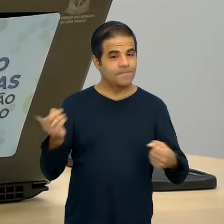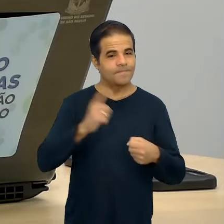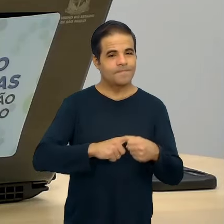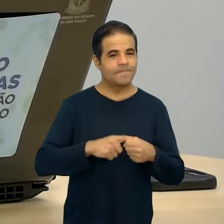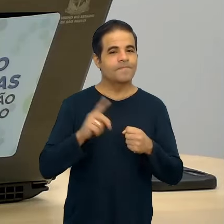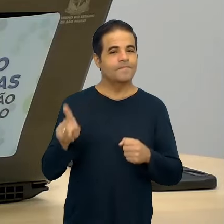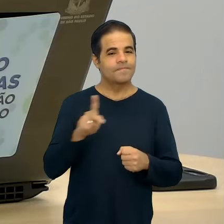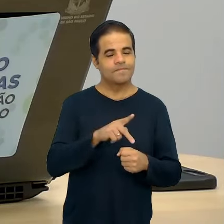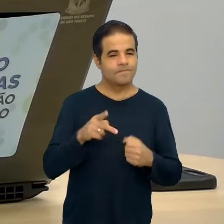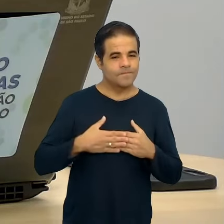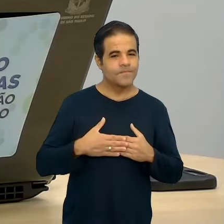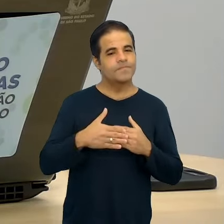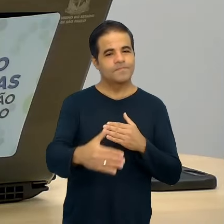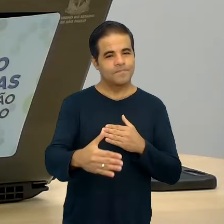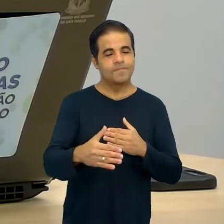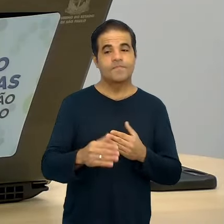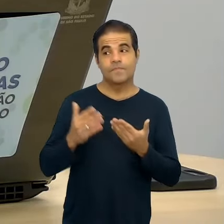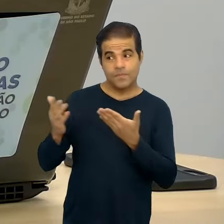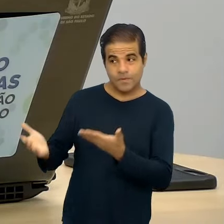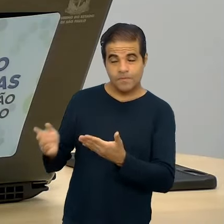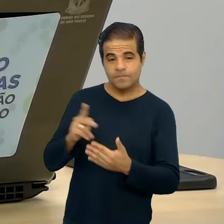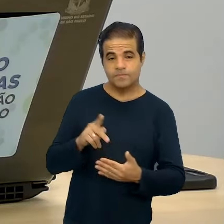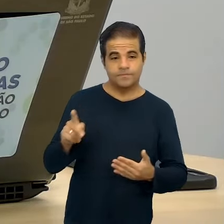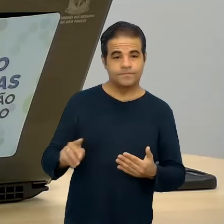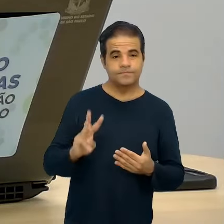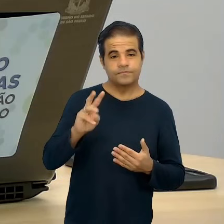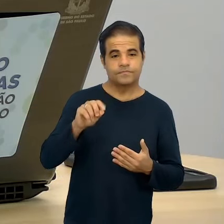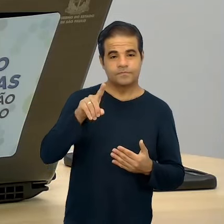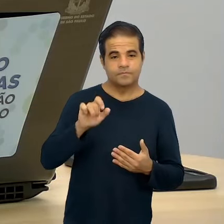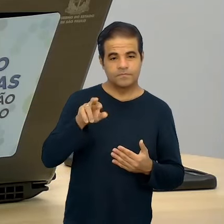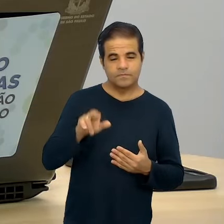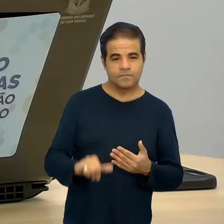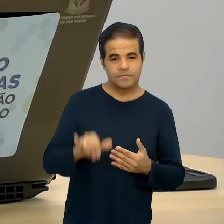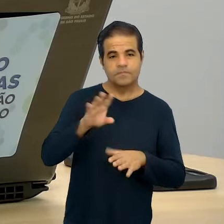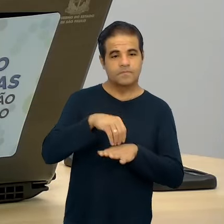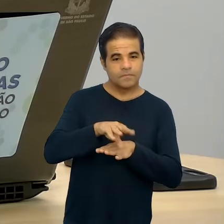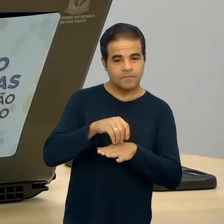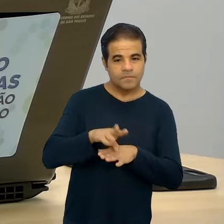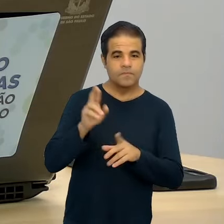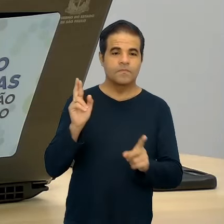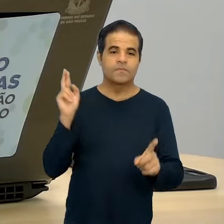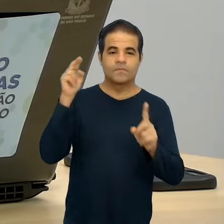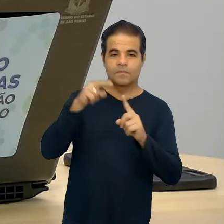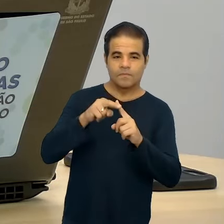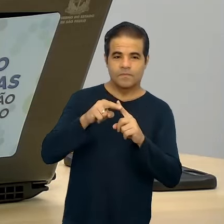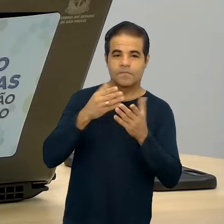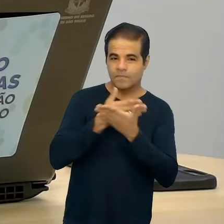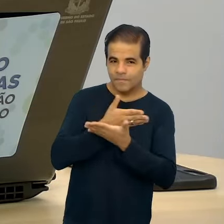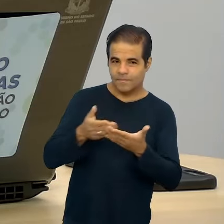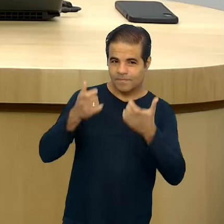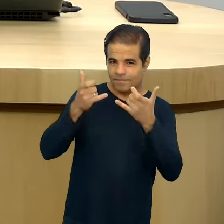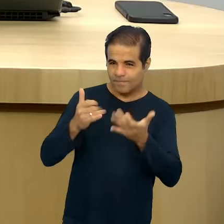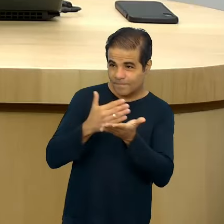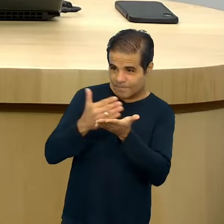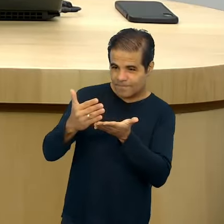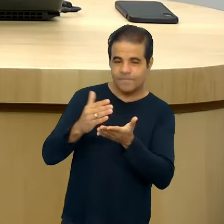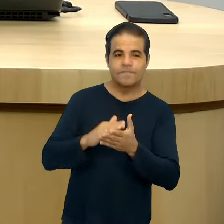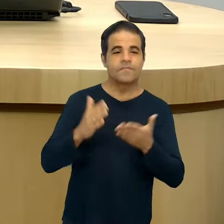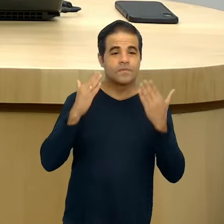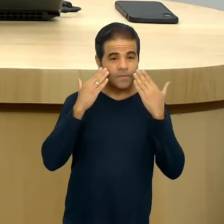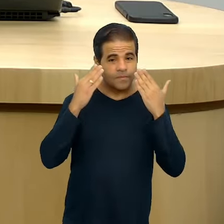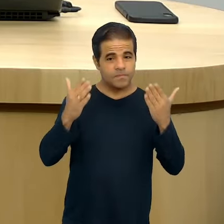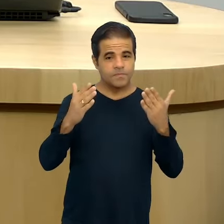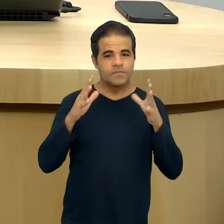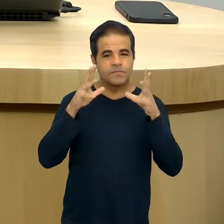Voltamos, professores, mas vou passar aqui a palavra para o professor Vanderlei, que vai passar um pouquinho aí das referências bibliográficas para a gente encerrar.